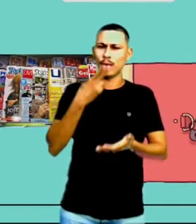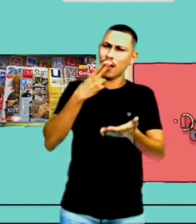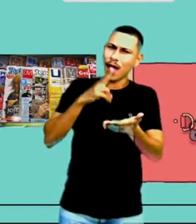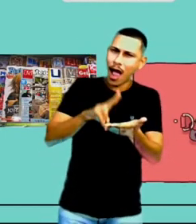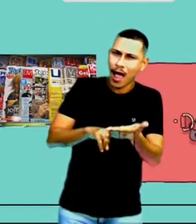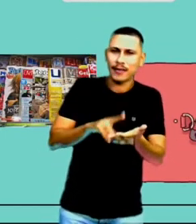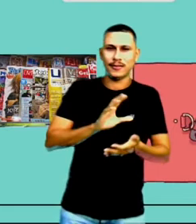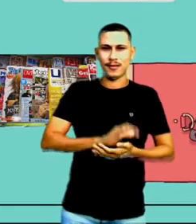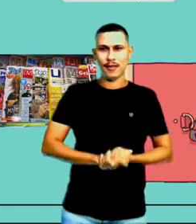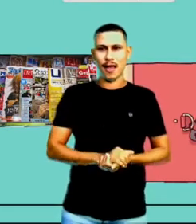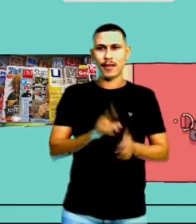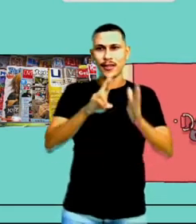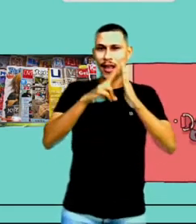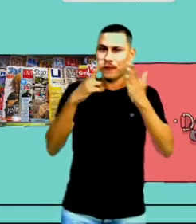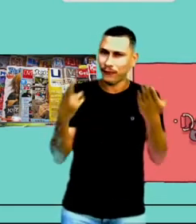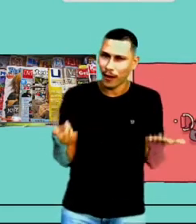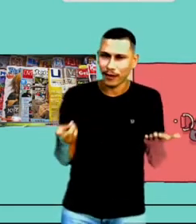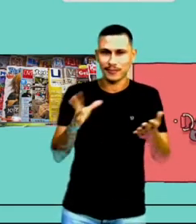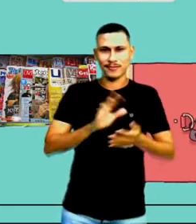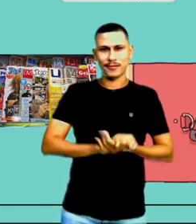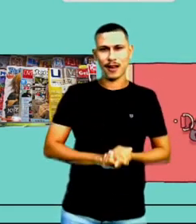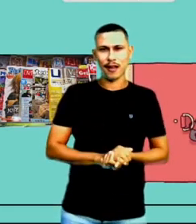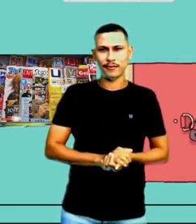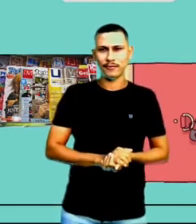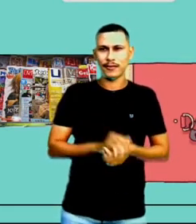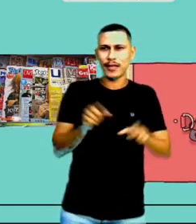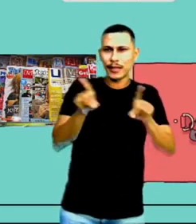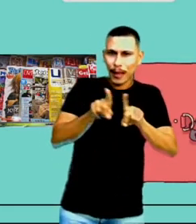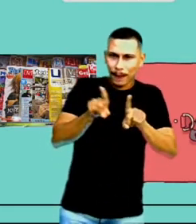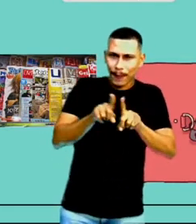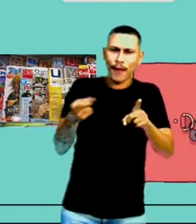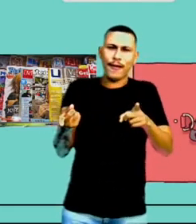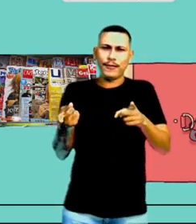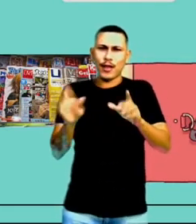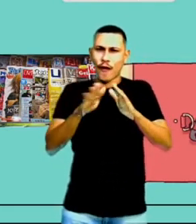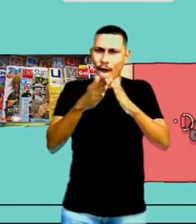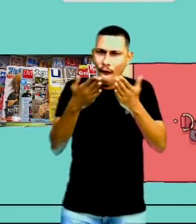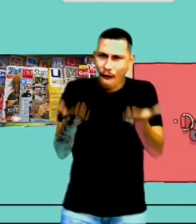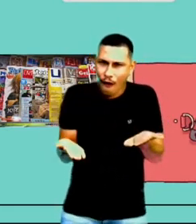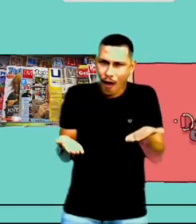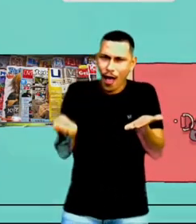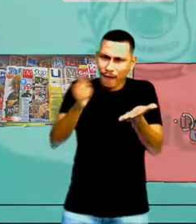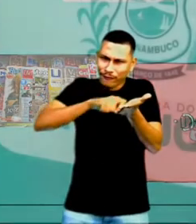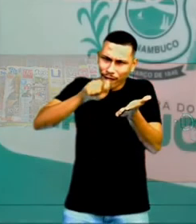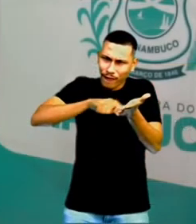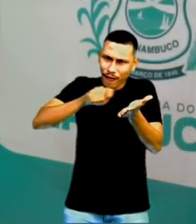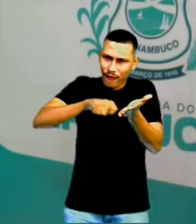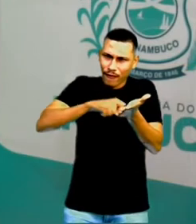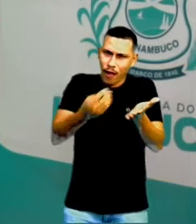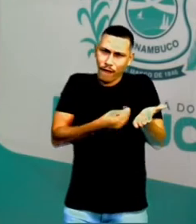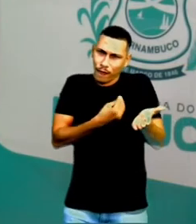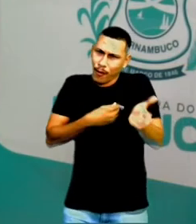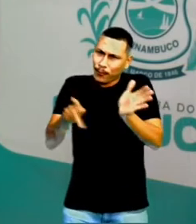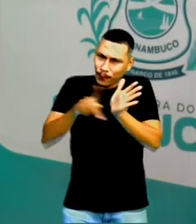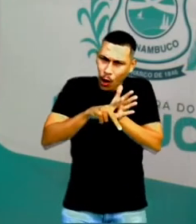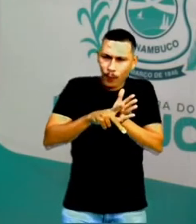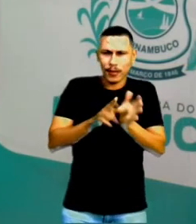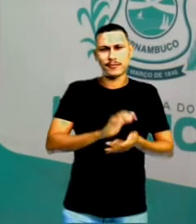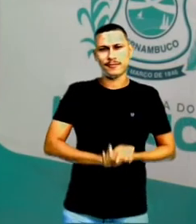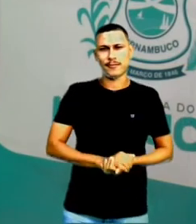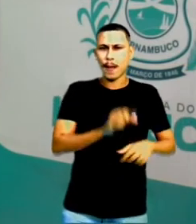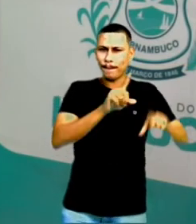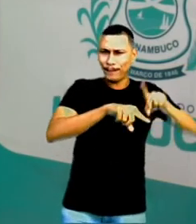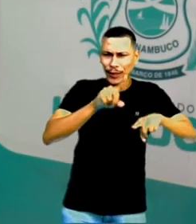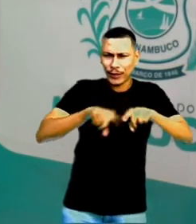cartas, revistas e diários. Todo esse material hoje é